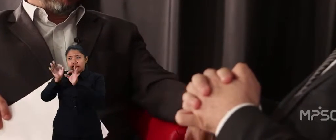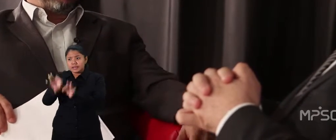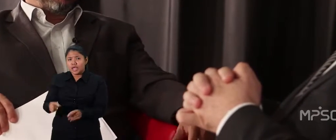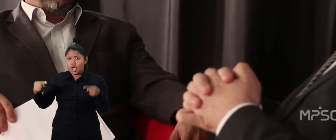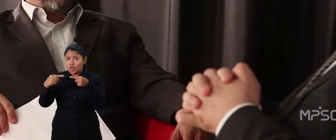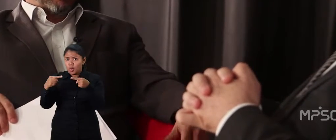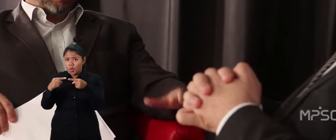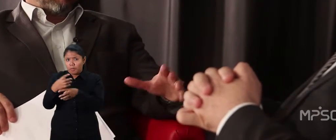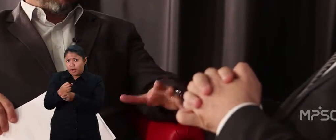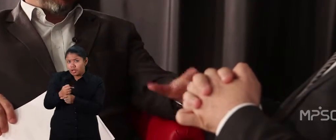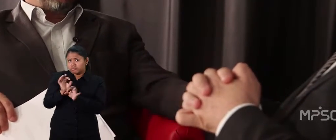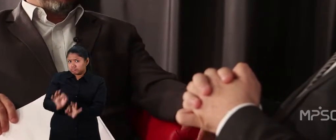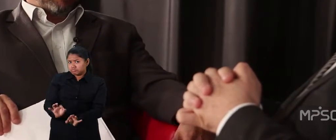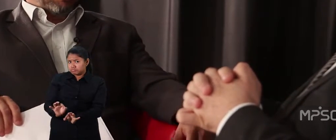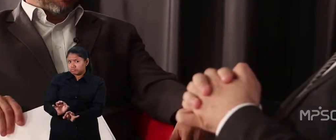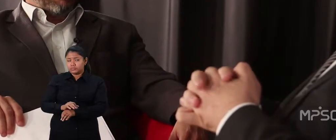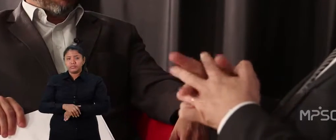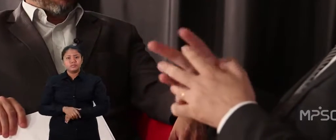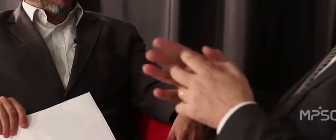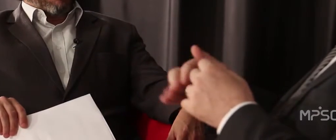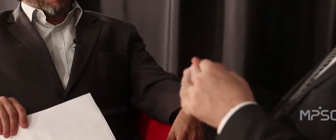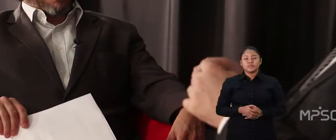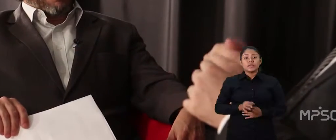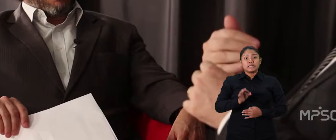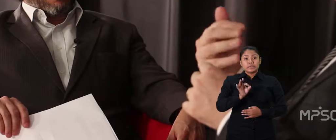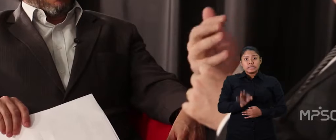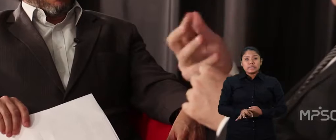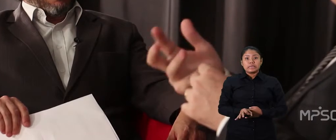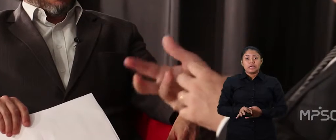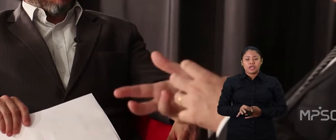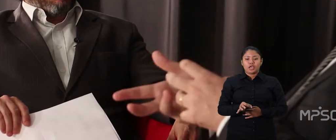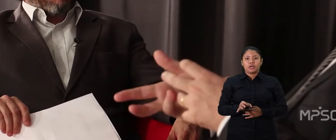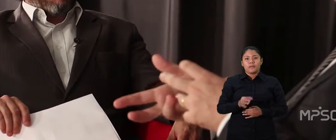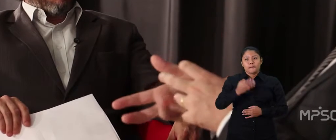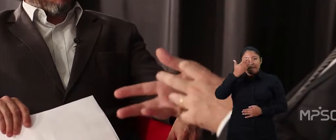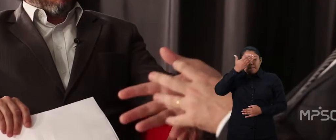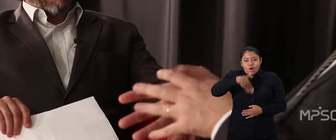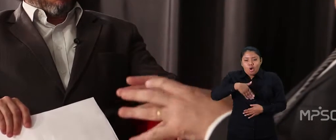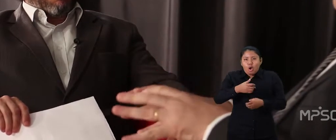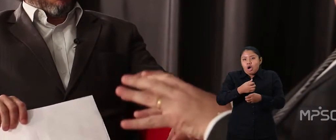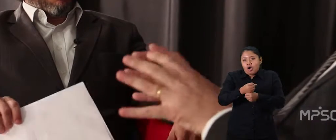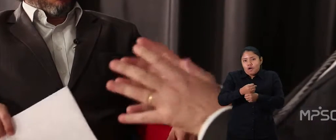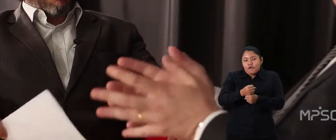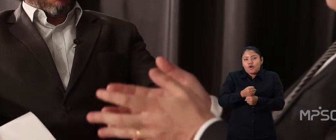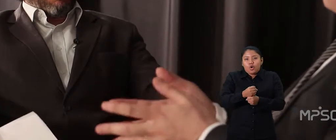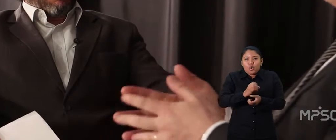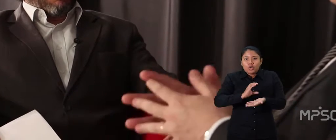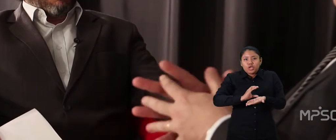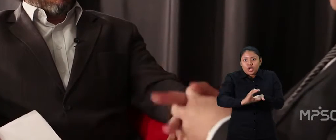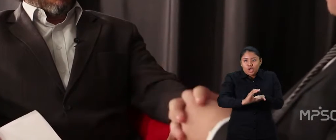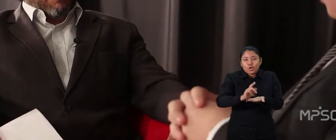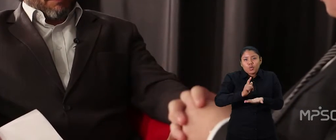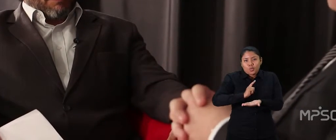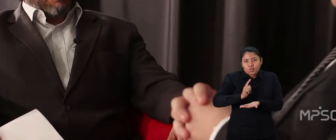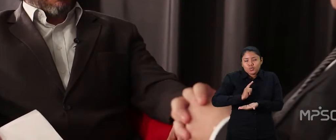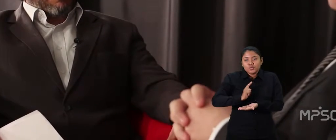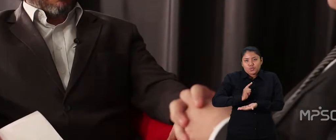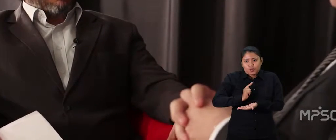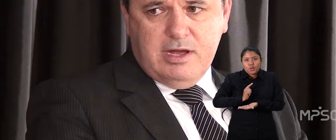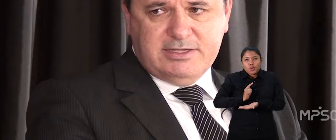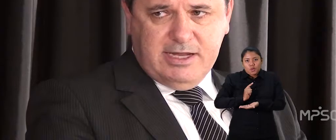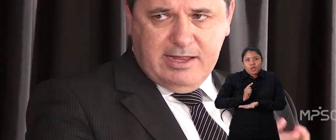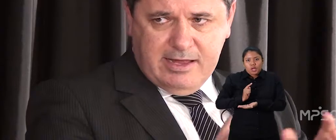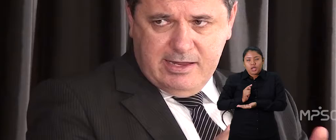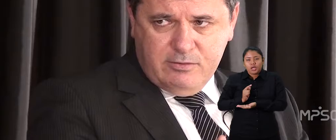financeiramente, a contabilidade está correta? É, é prestado contas para o Conselho Gestor do